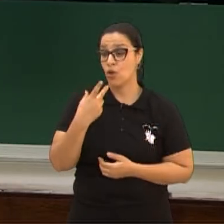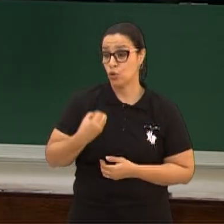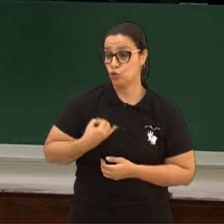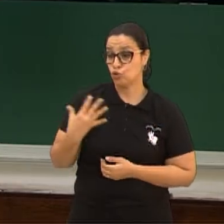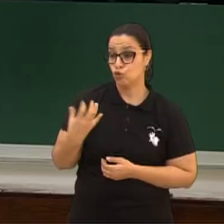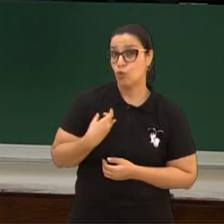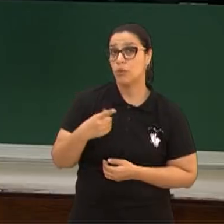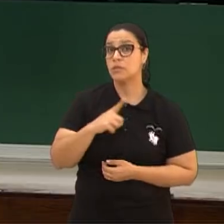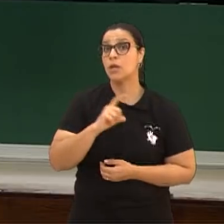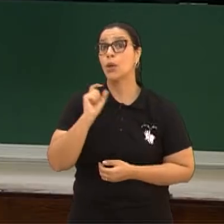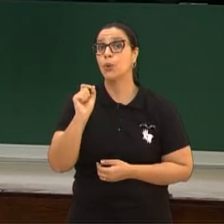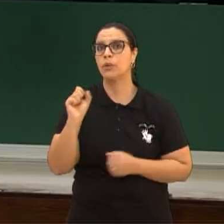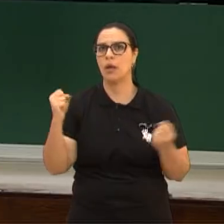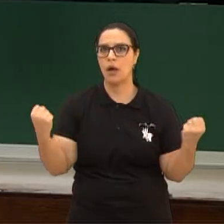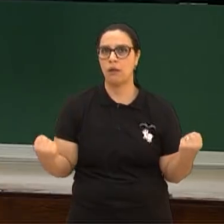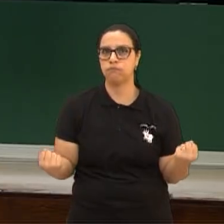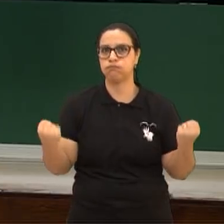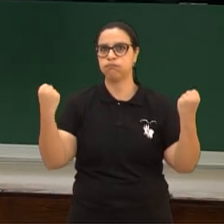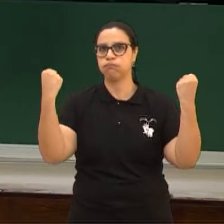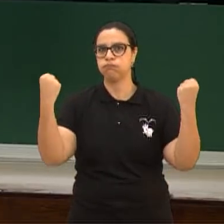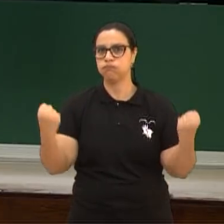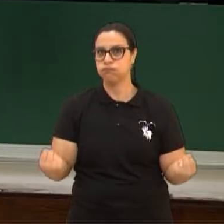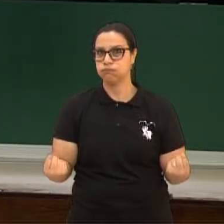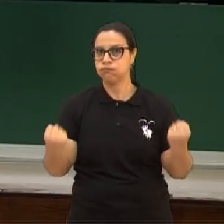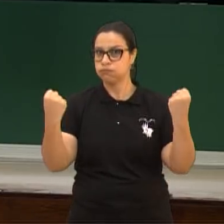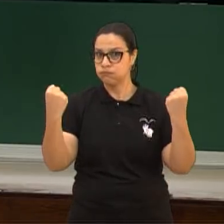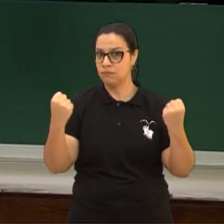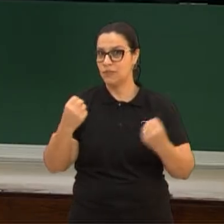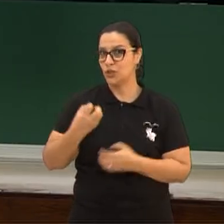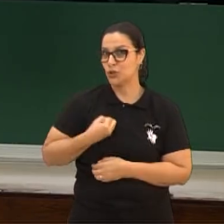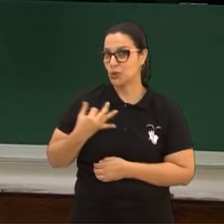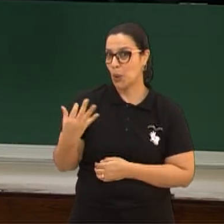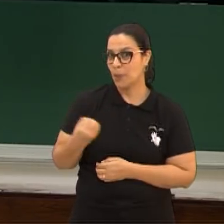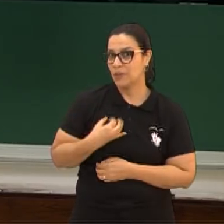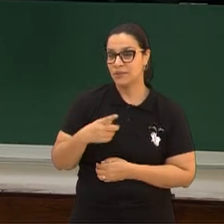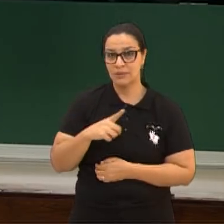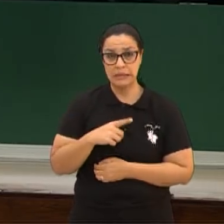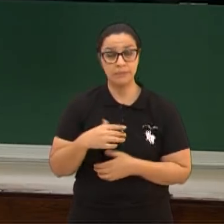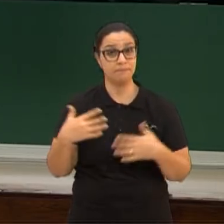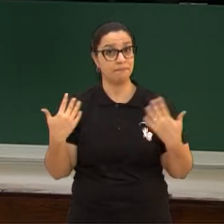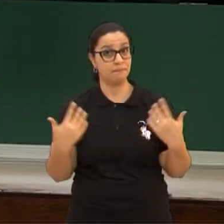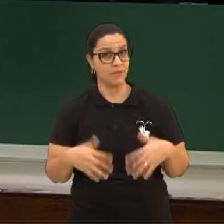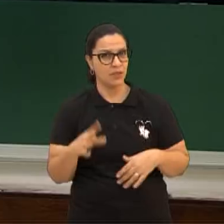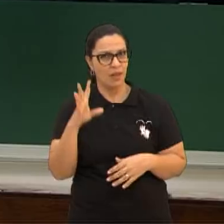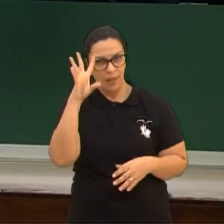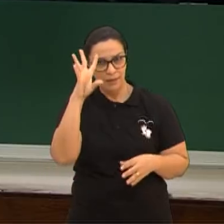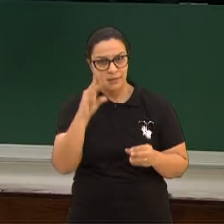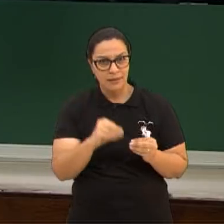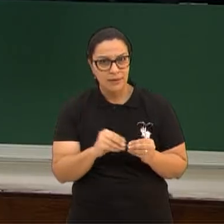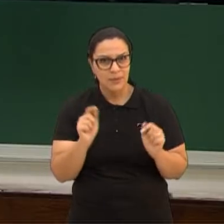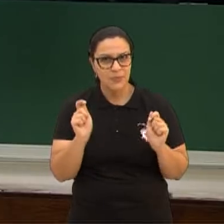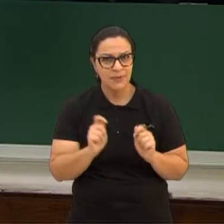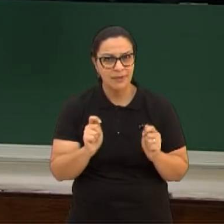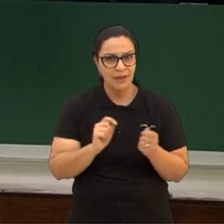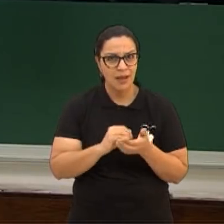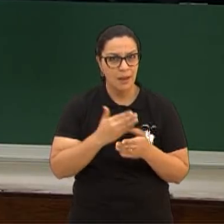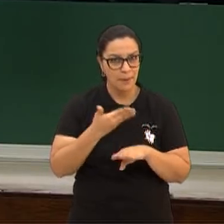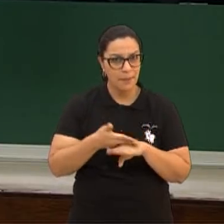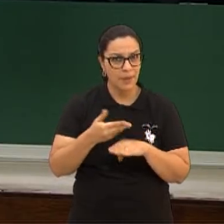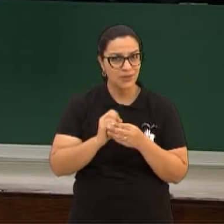números têm? Strange in numbers. Uau! Conseguiram entender a